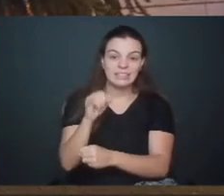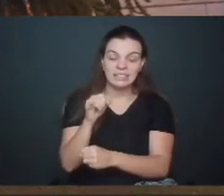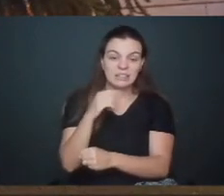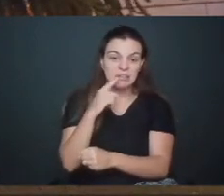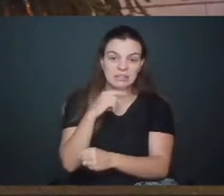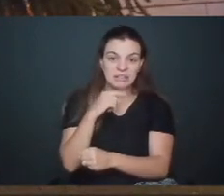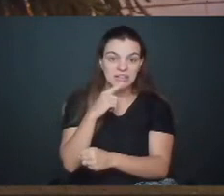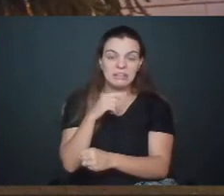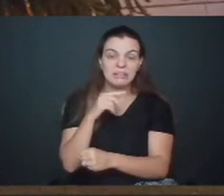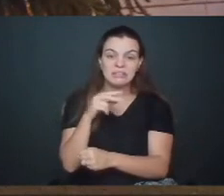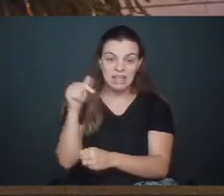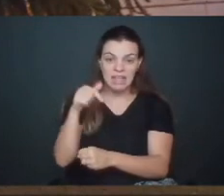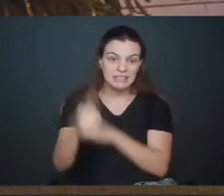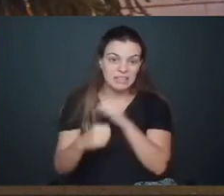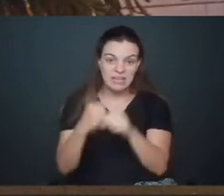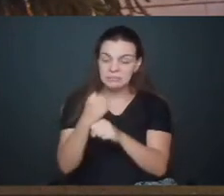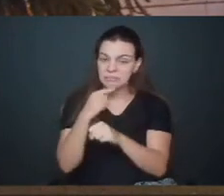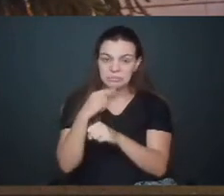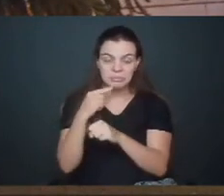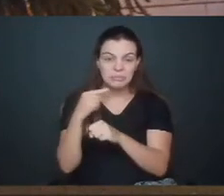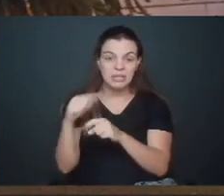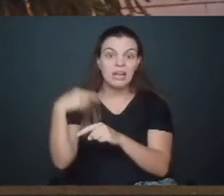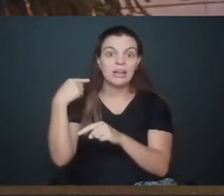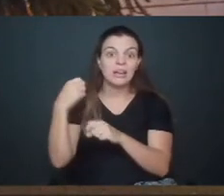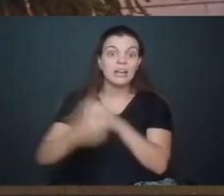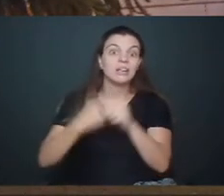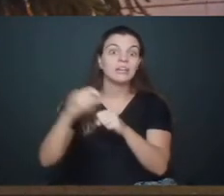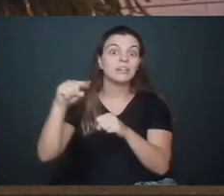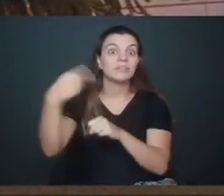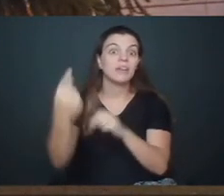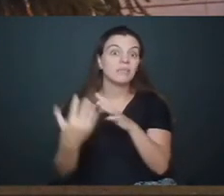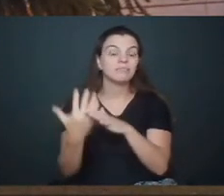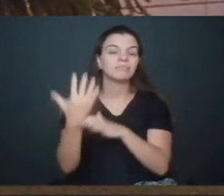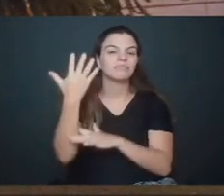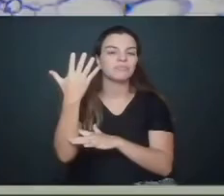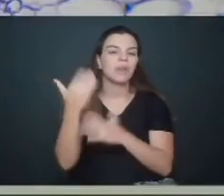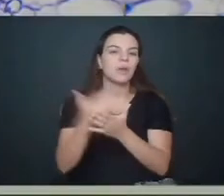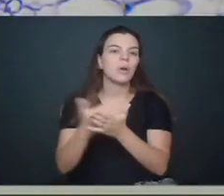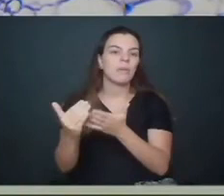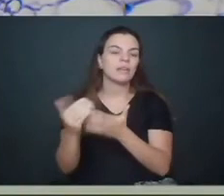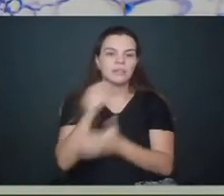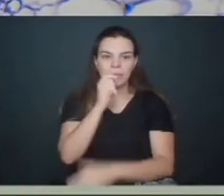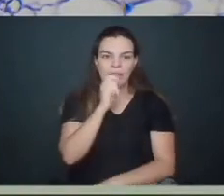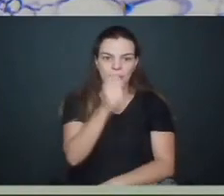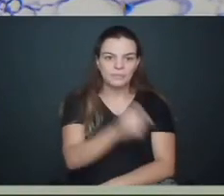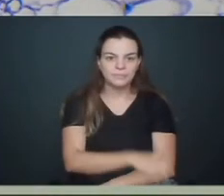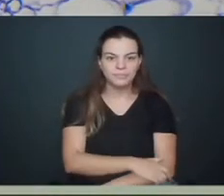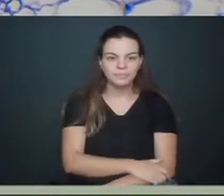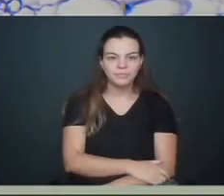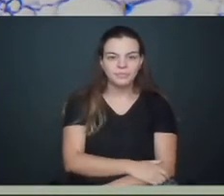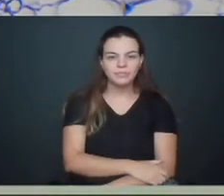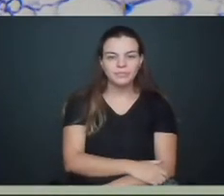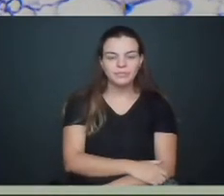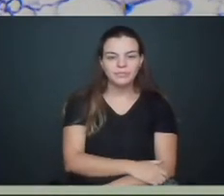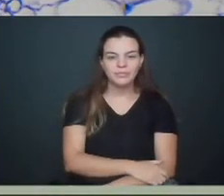vem. Nesse tamanho, com 6 anos, ele já vai começar a dar pinhão. Então, vamos em frente. Vamos falar um pouco